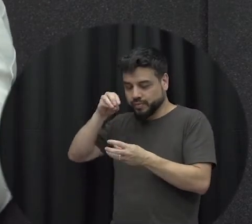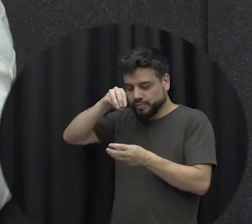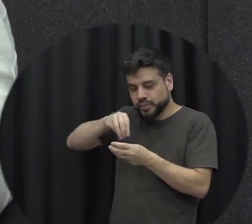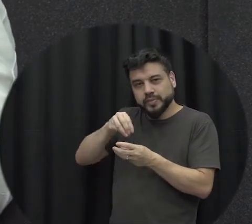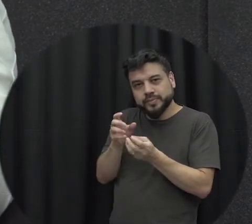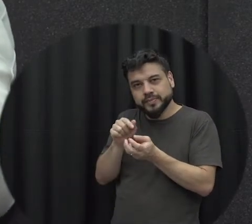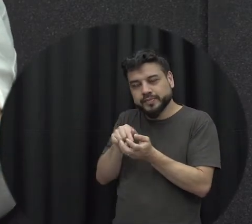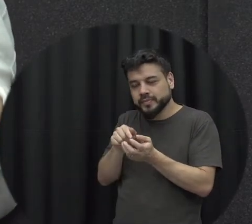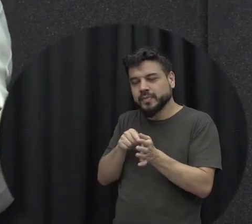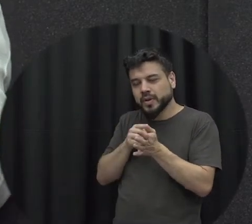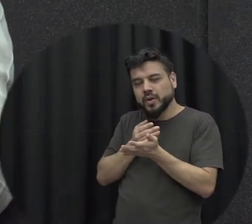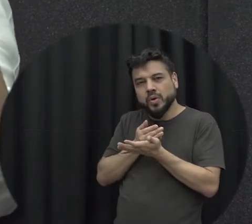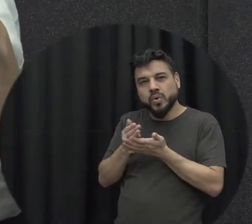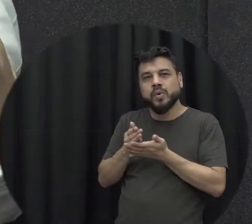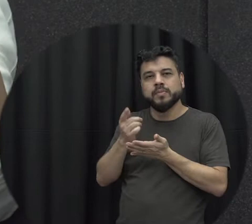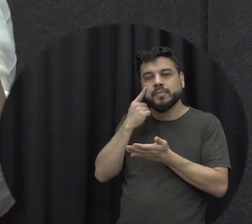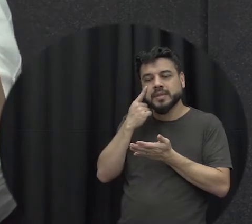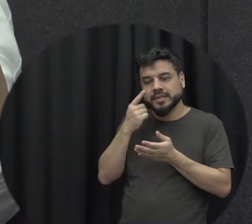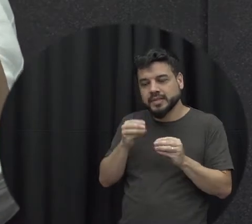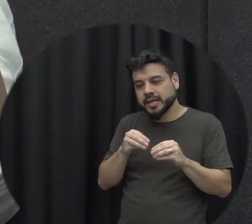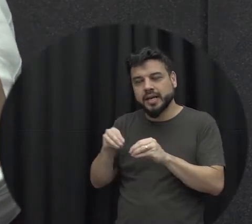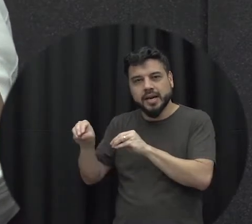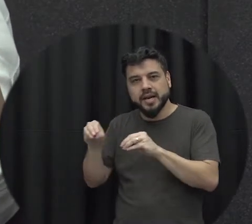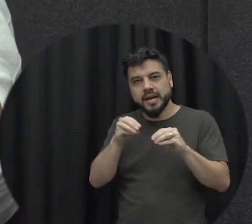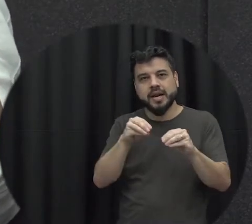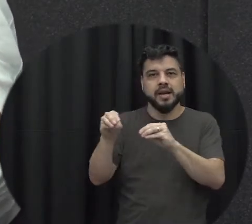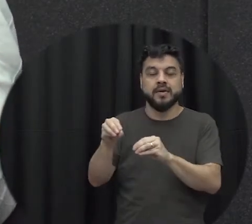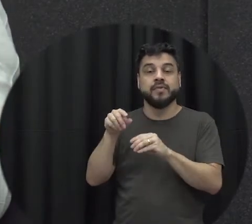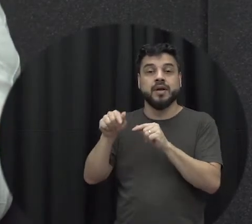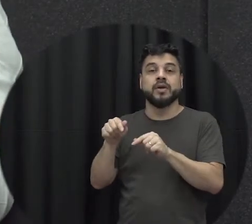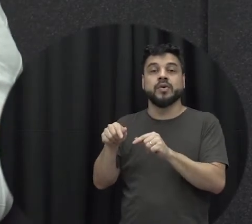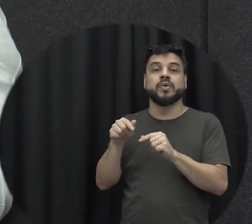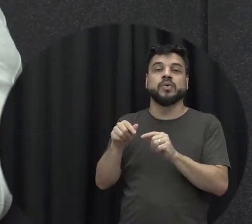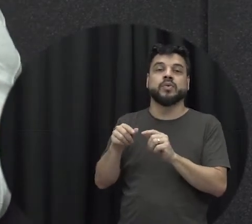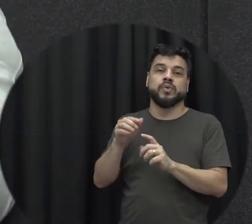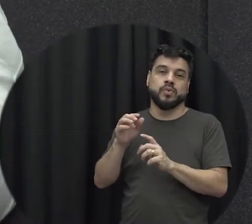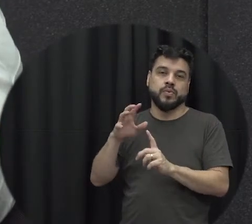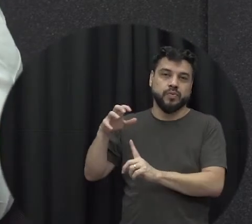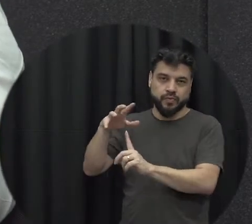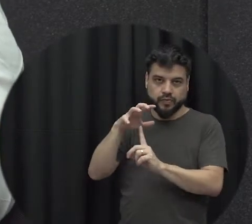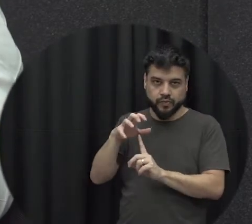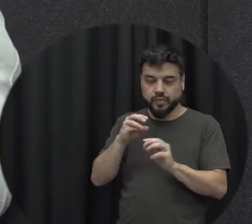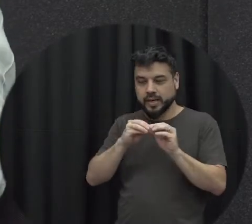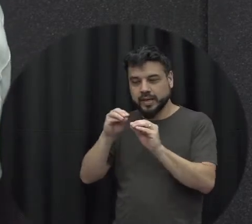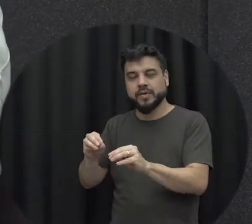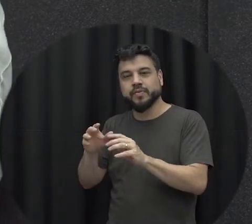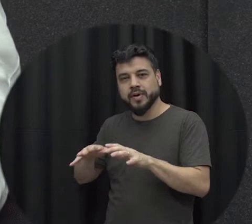Então essa seria a nossa forma de transporte do fungo para a agricultura. Então, a gente está testando imobilizar esses fungos dentro